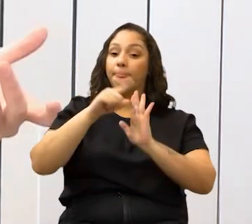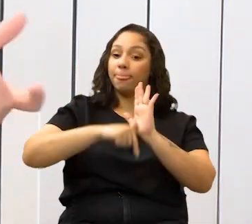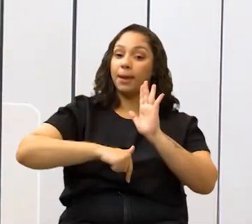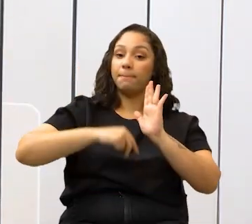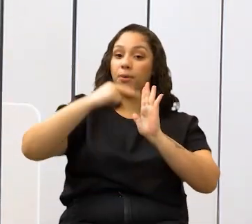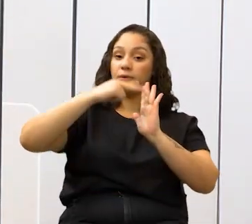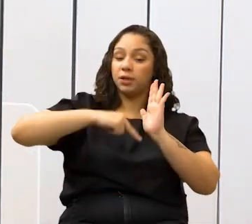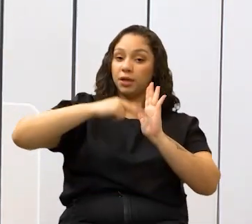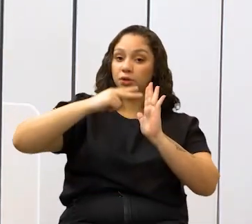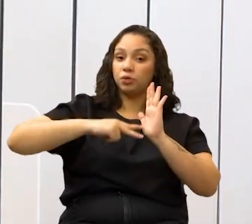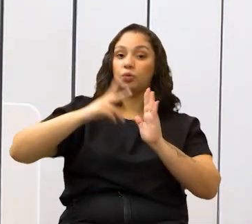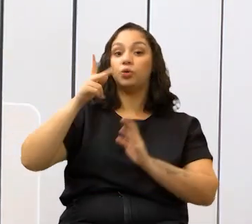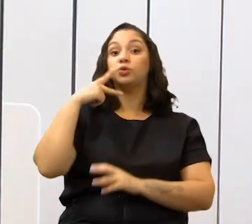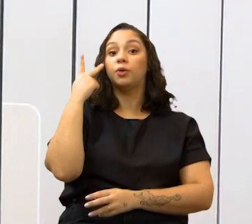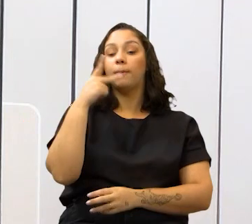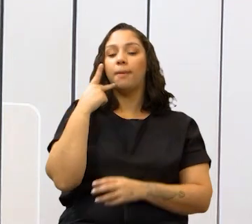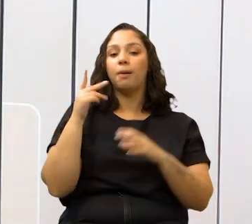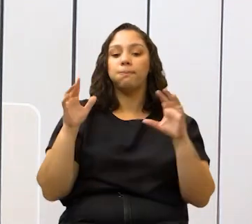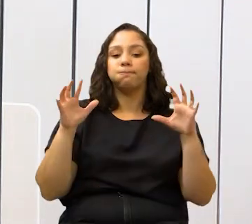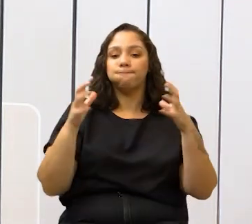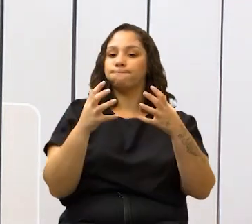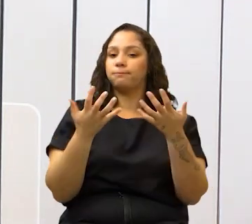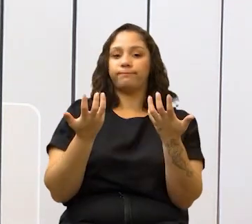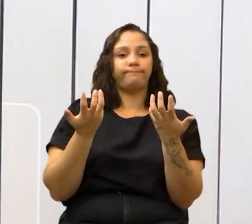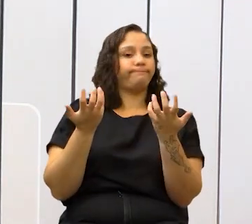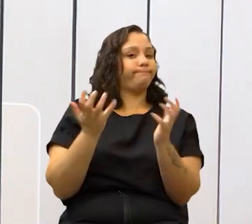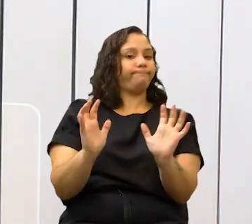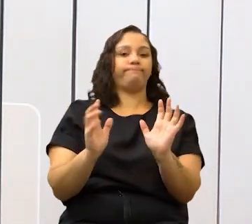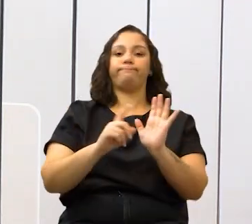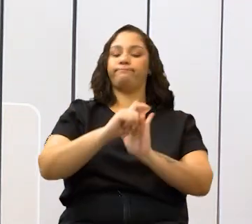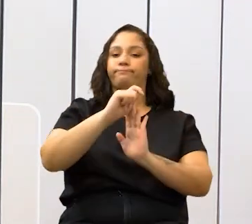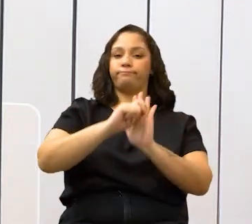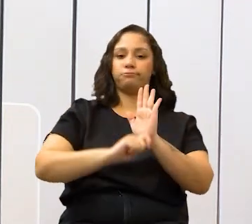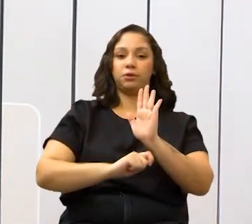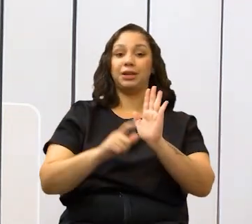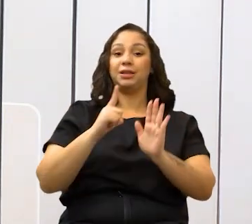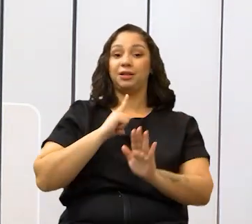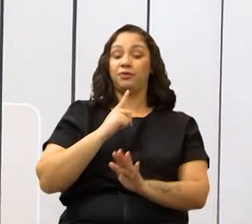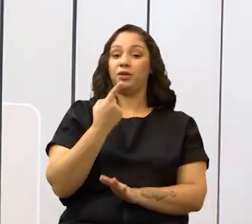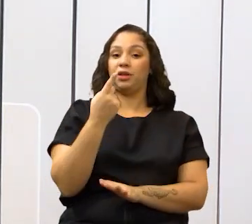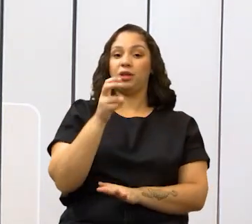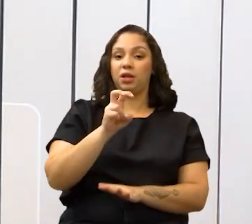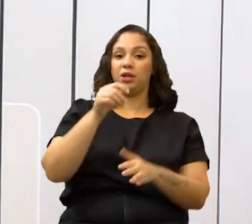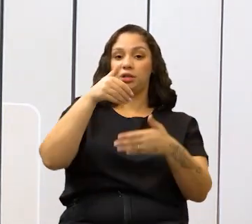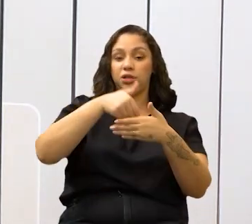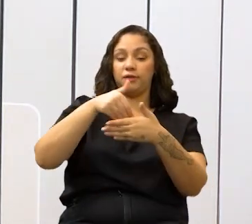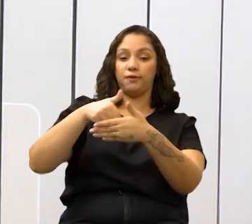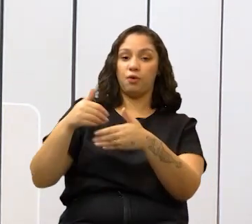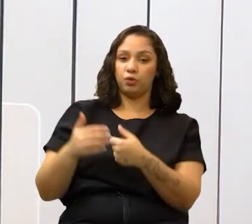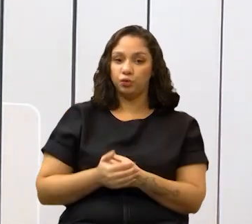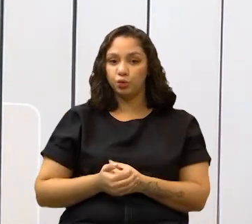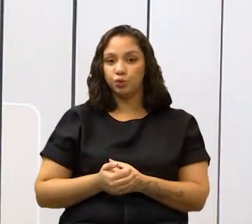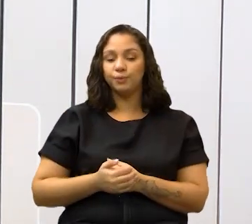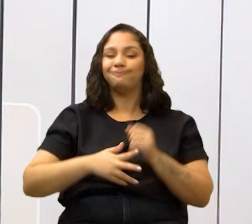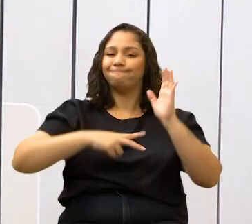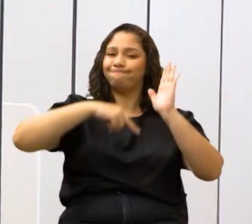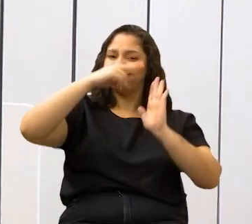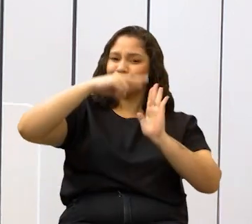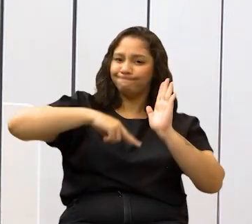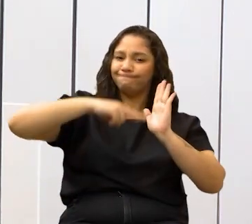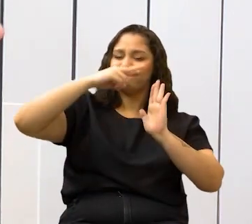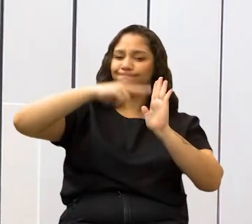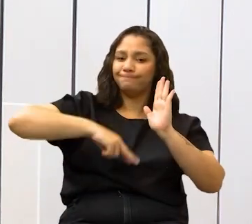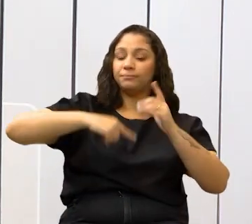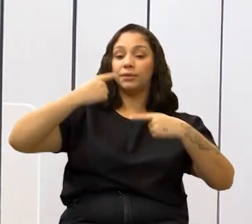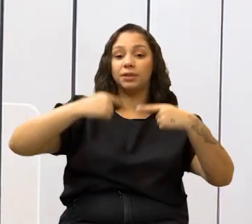a leitura, os parlamentares rejeitaram a peça com 15 votos. Por conta da leitura